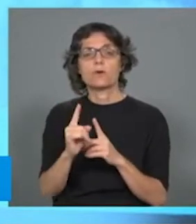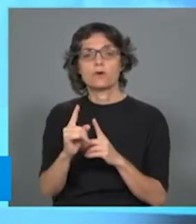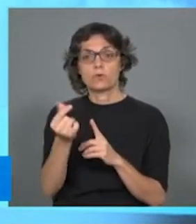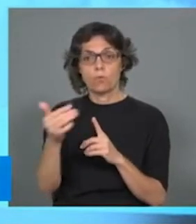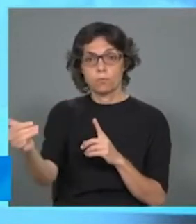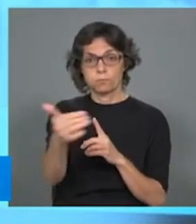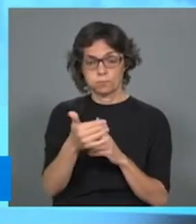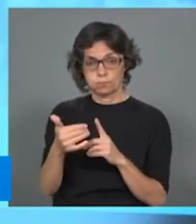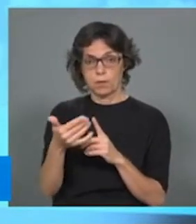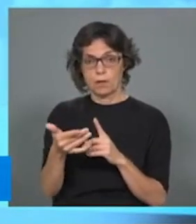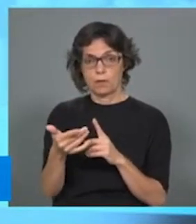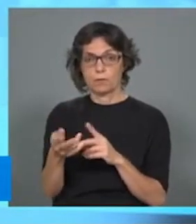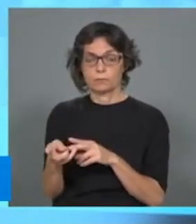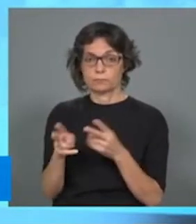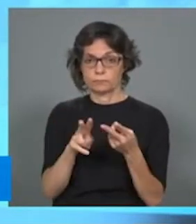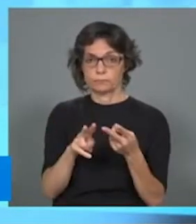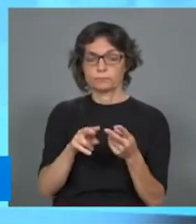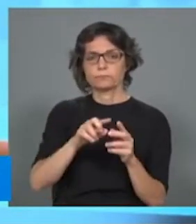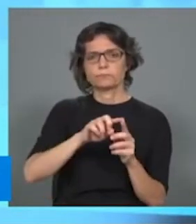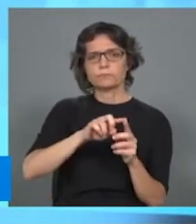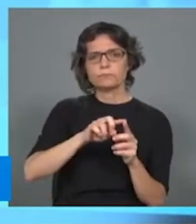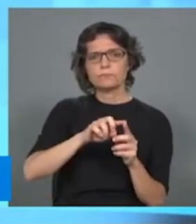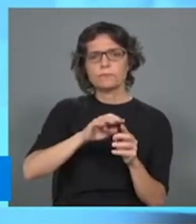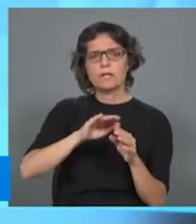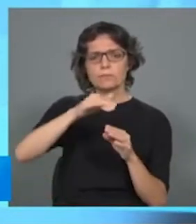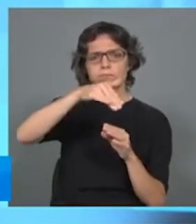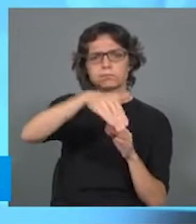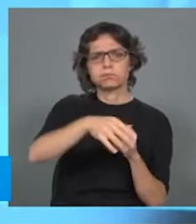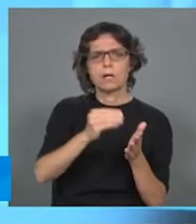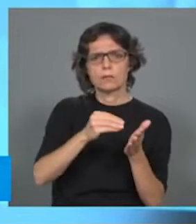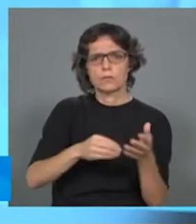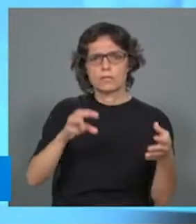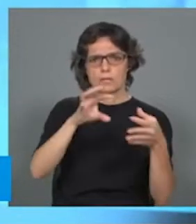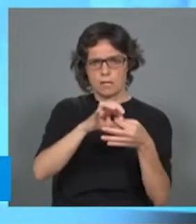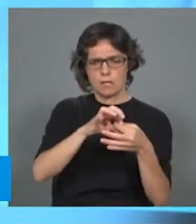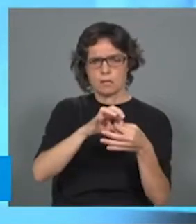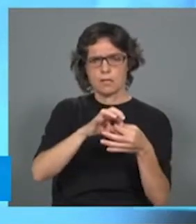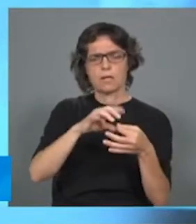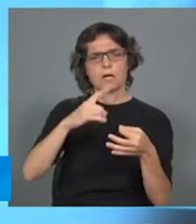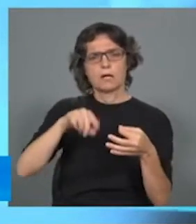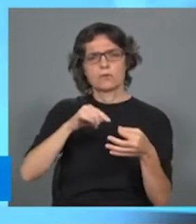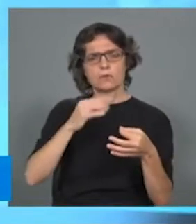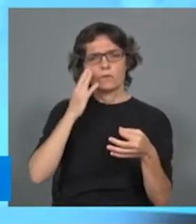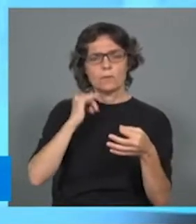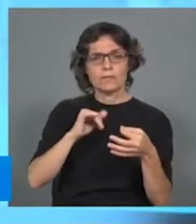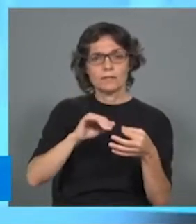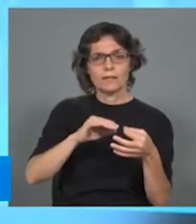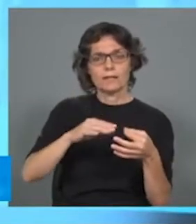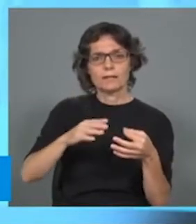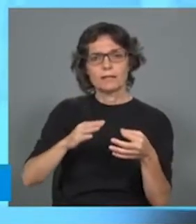utilizar o nosso programa Vamos Inverter a Curva da Pobreza, que nós temos testado como o mais ágil para chegar às ideias e, neste